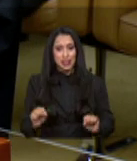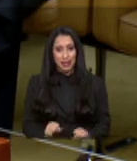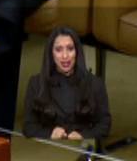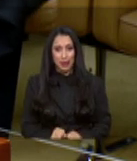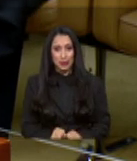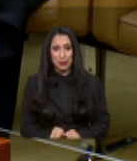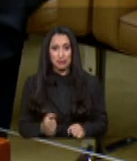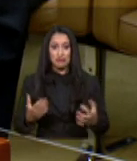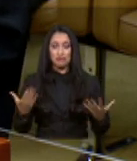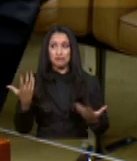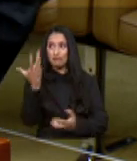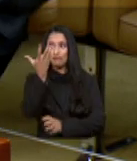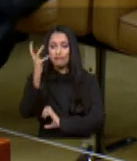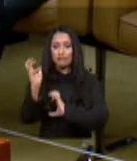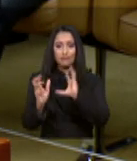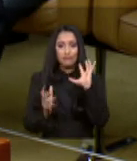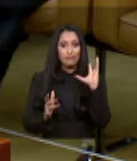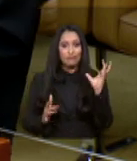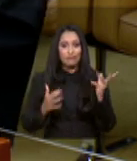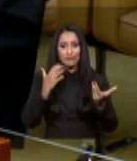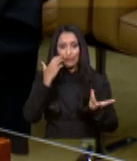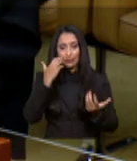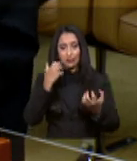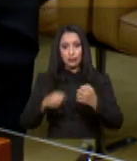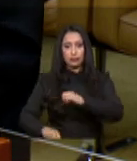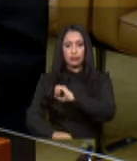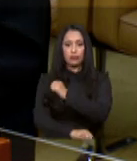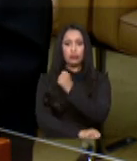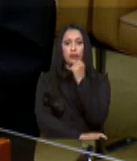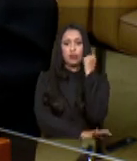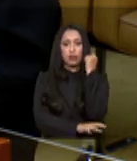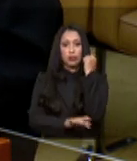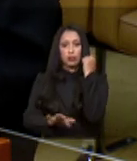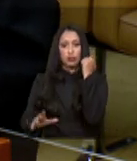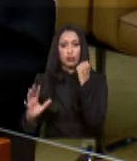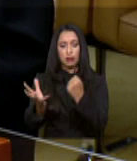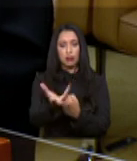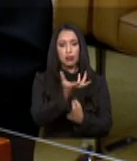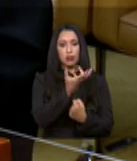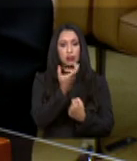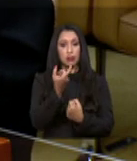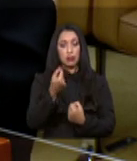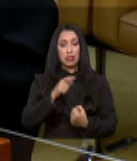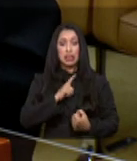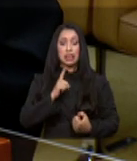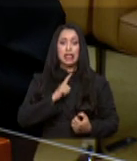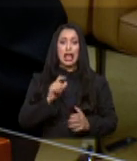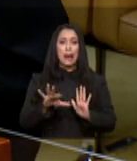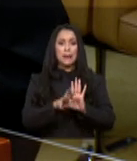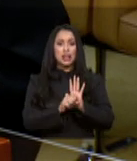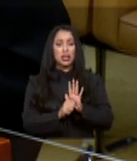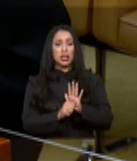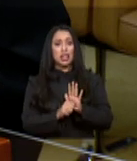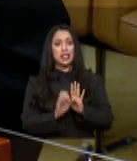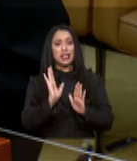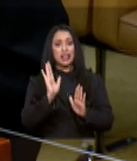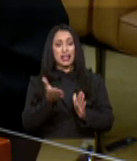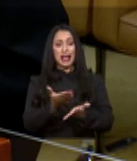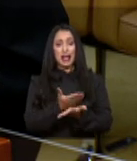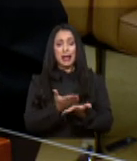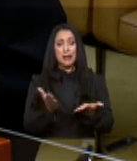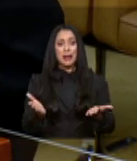dizem que a cobertura florestal original da Amazônia já foi degradada em cerca de